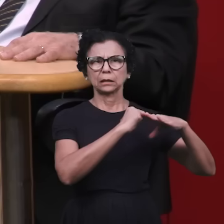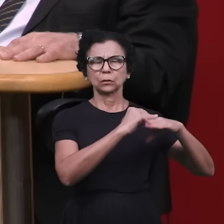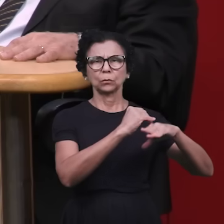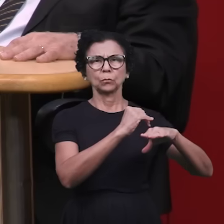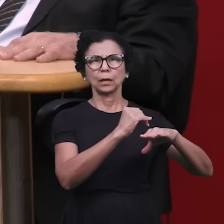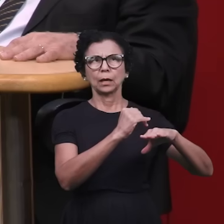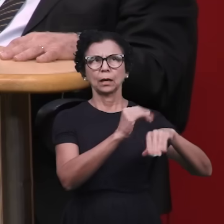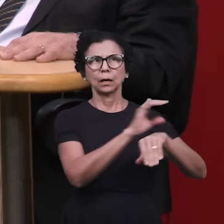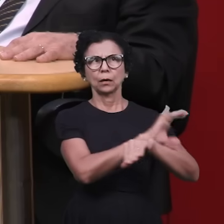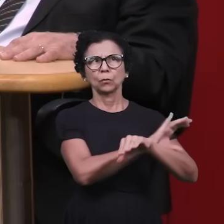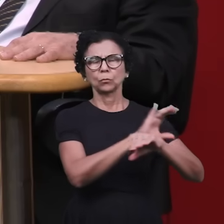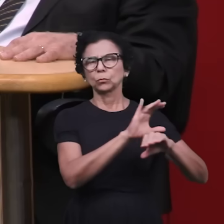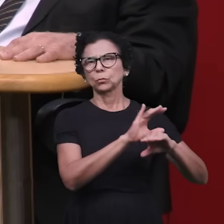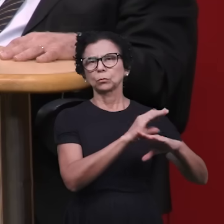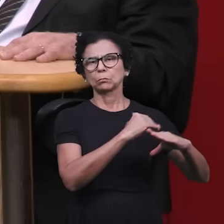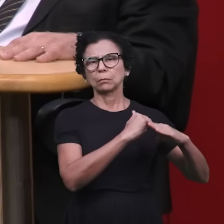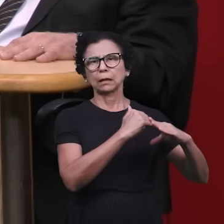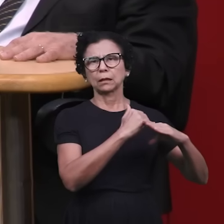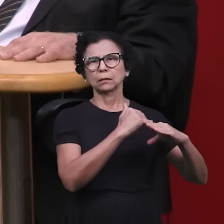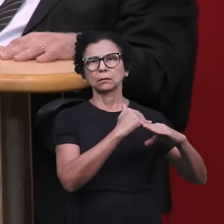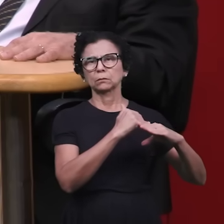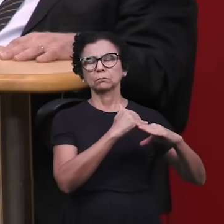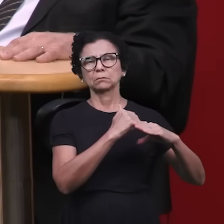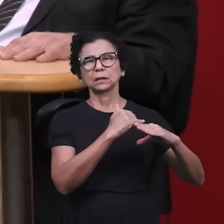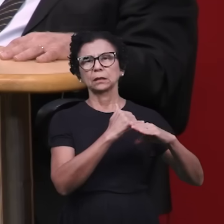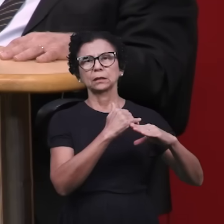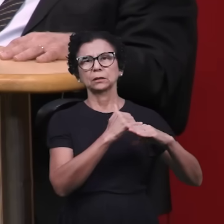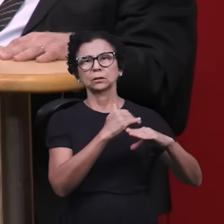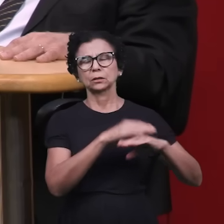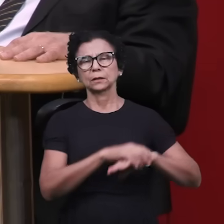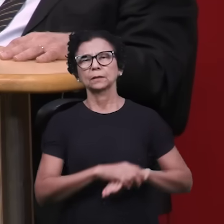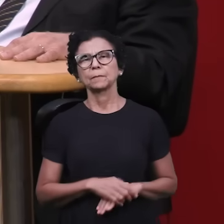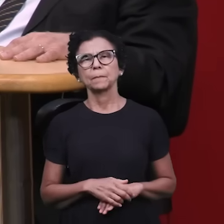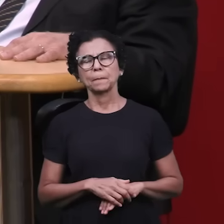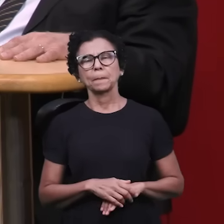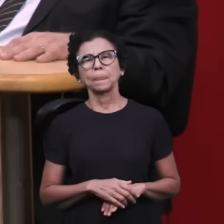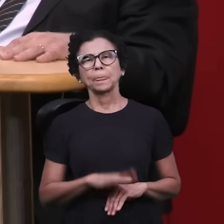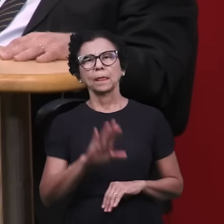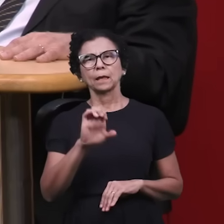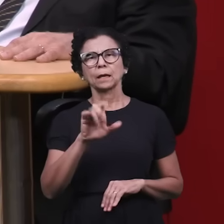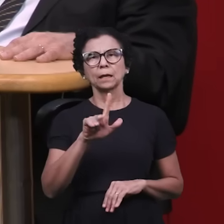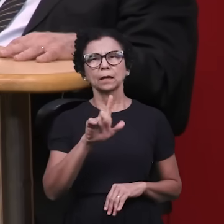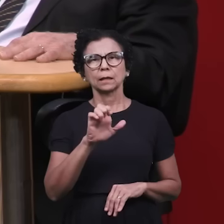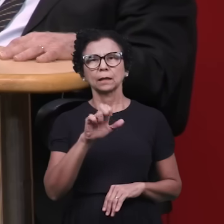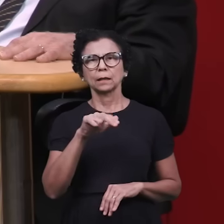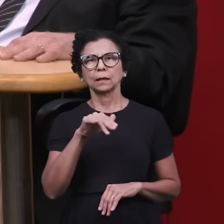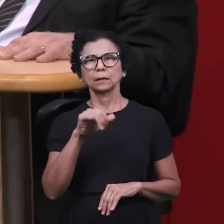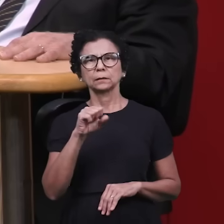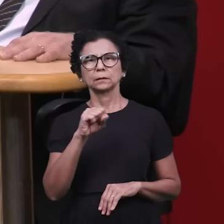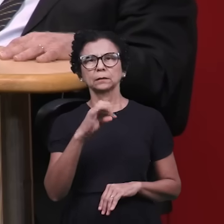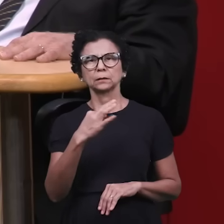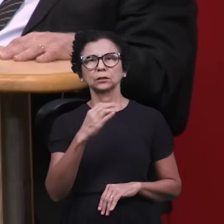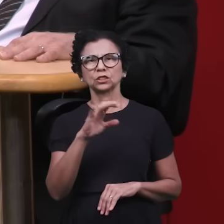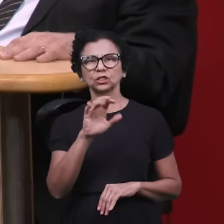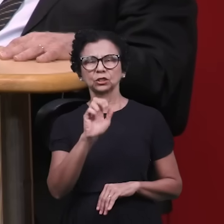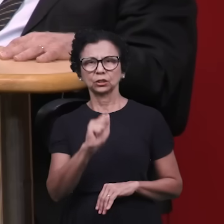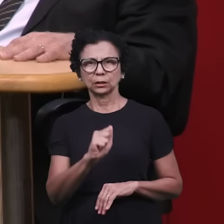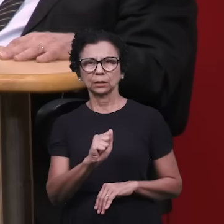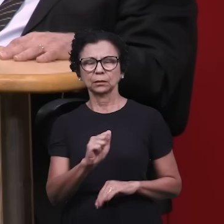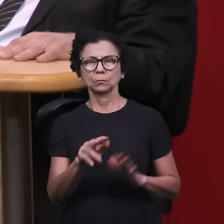tinham a cultura, a cultura helenística do império que antecedeu, que foi o